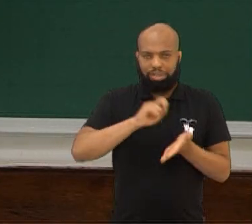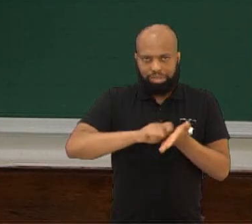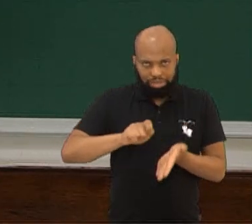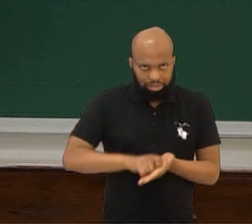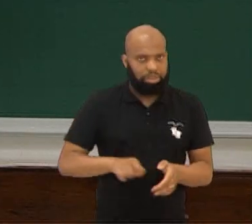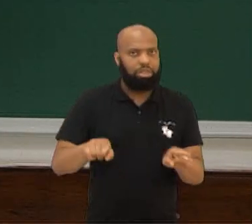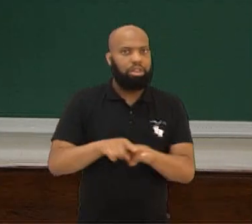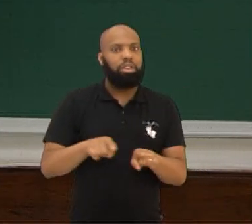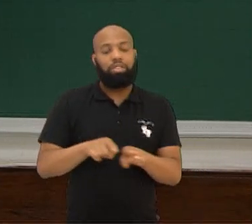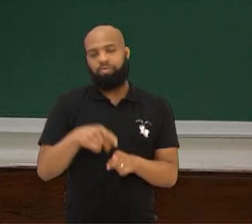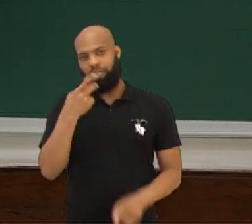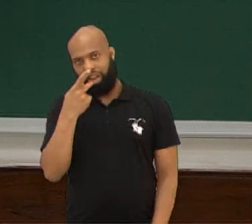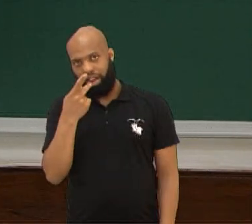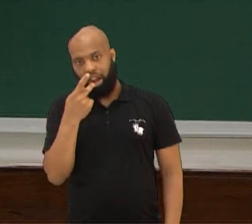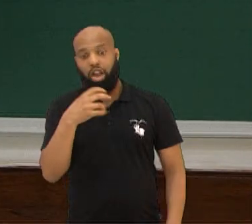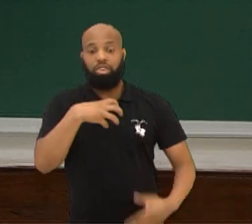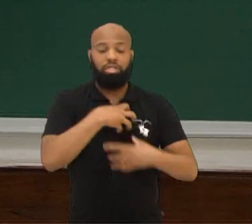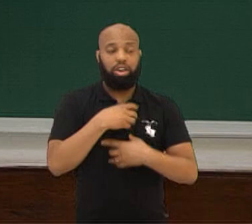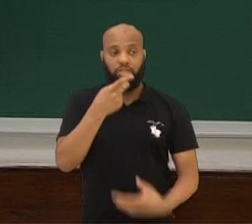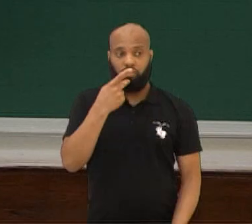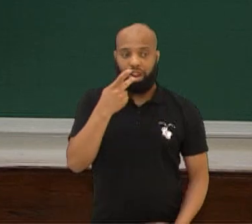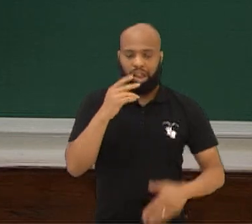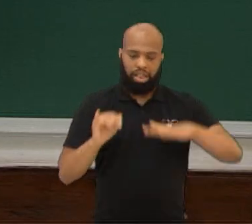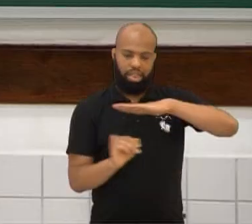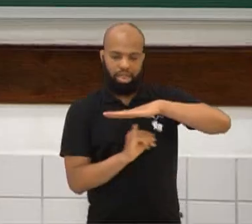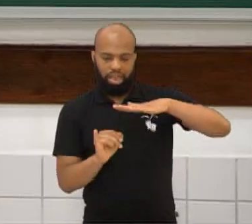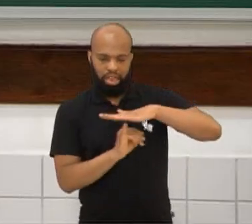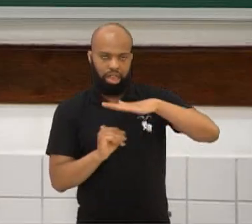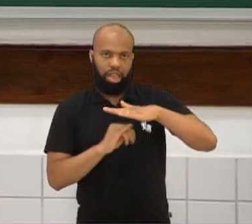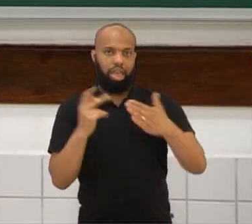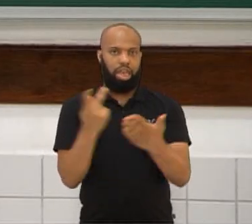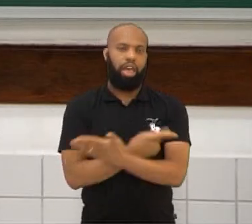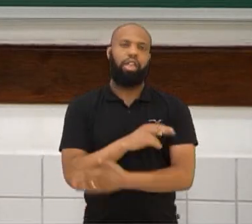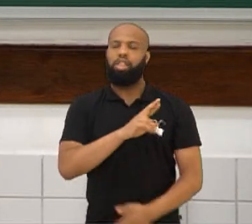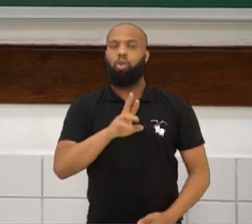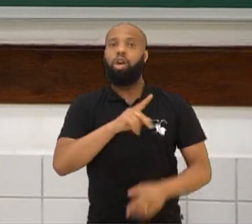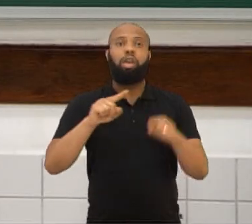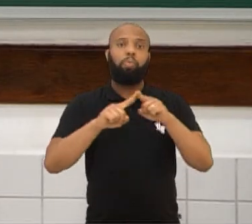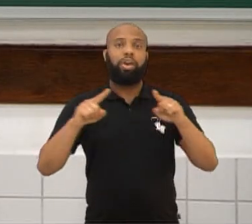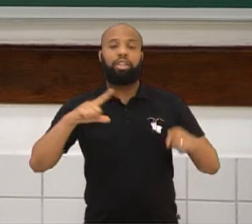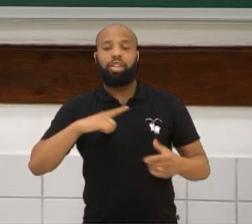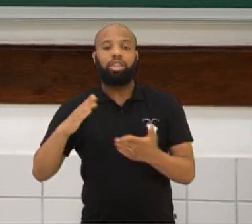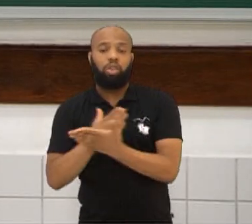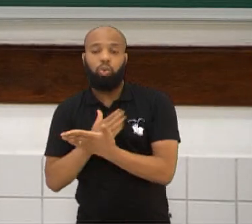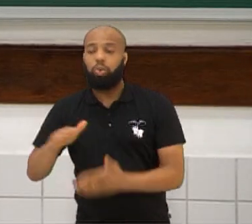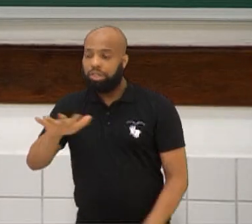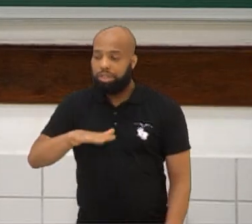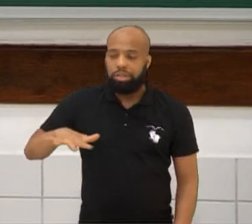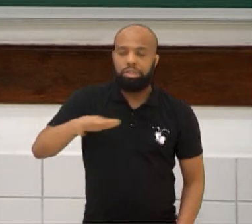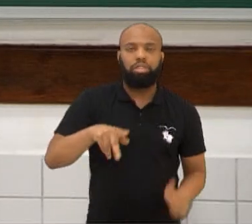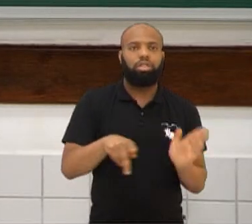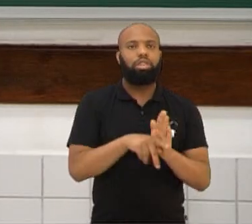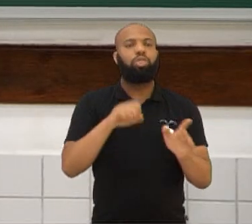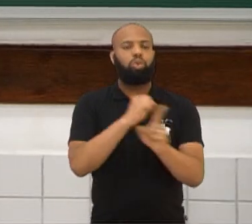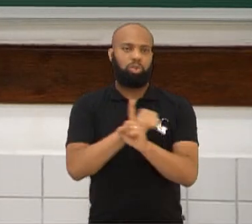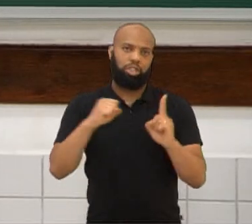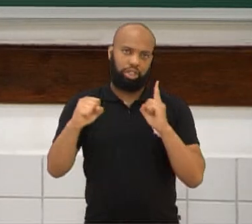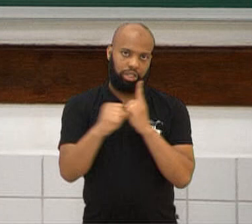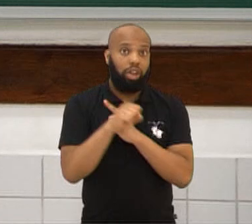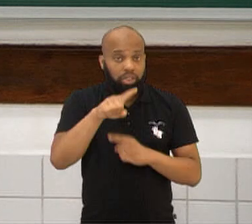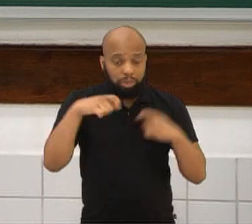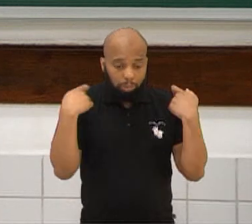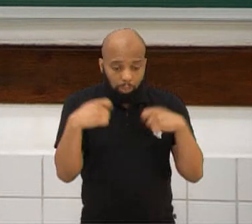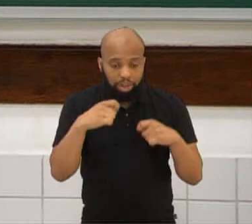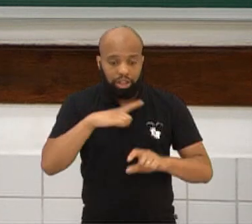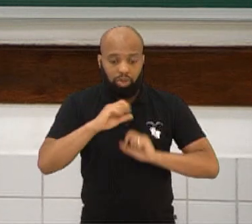dizendo que o jeito de falar informal seja errado. Só estou dizendo que em alguns espaços da sociedade, você precisa